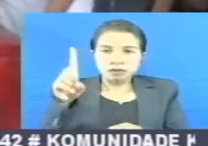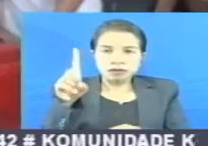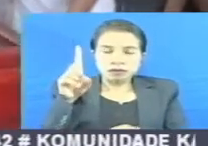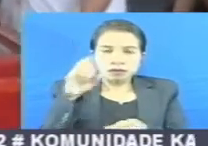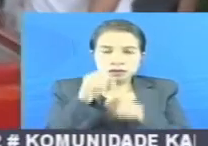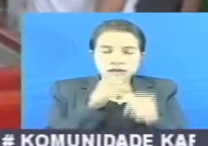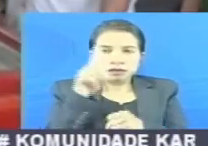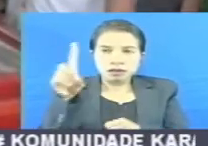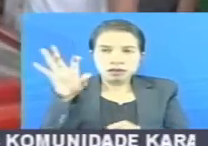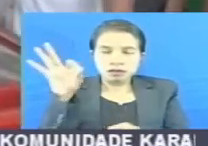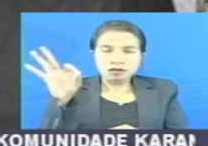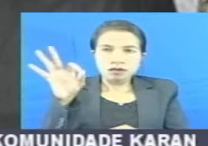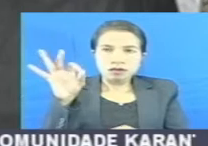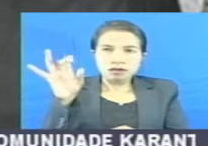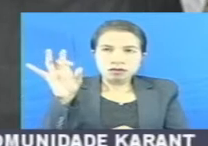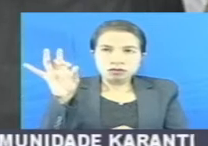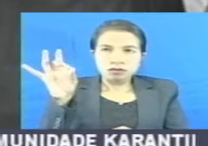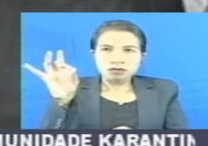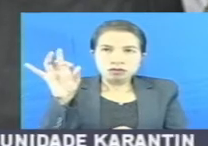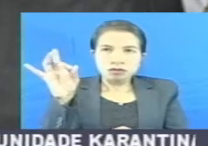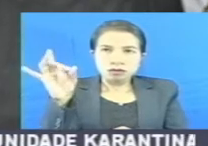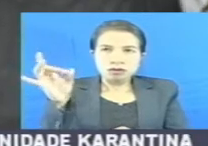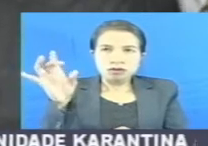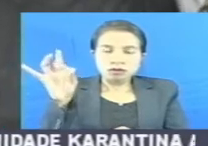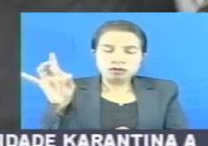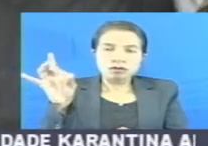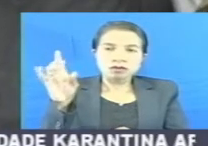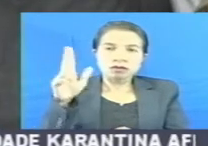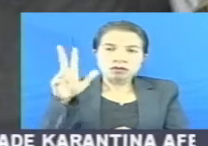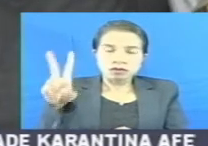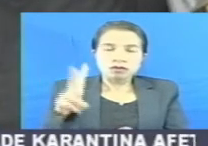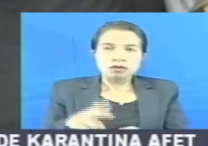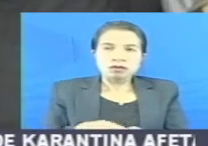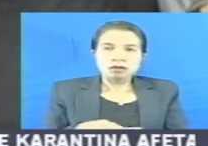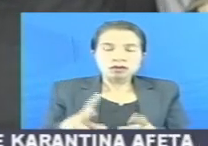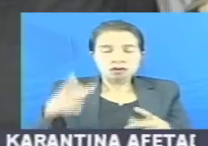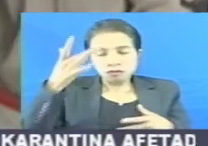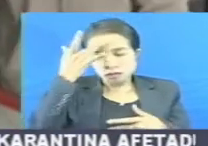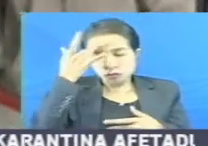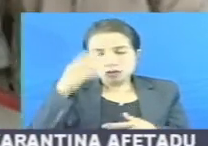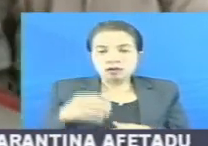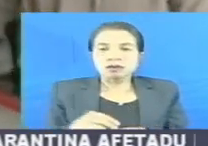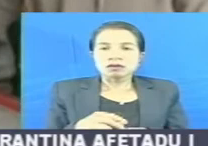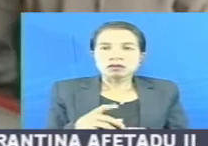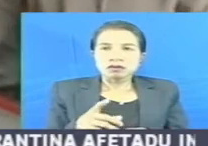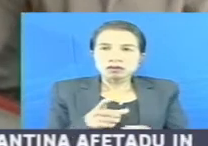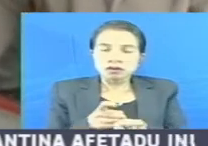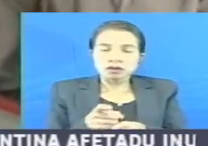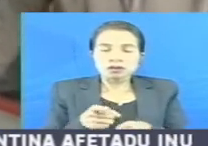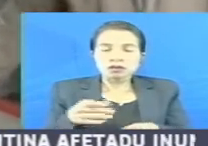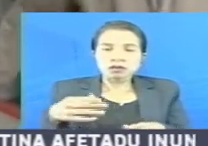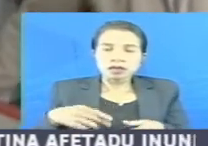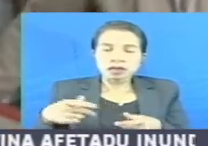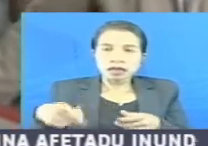resintolu Saudosa ahumoras tamba kauza husi kilat musa nebe kona iha parte ain husi